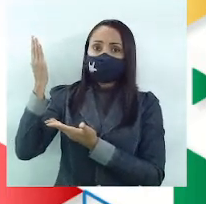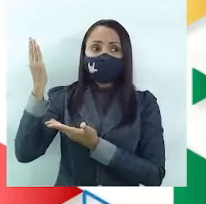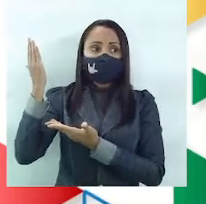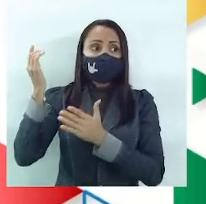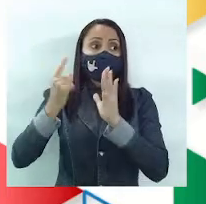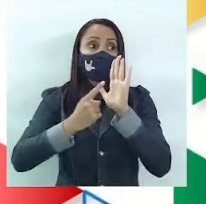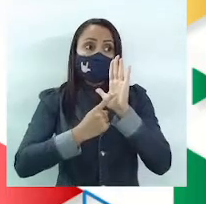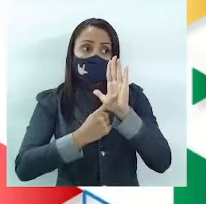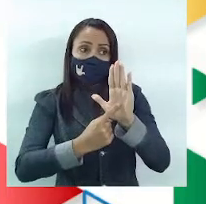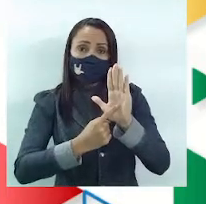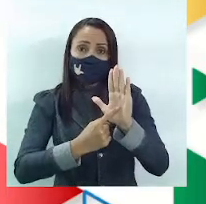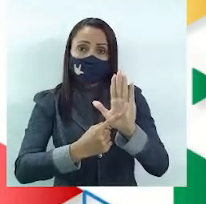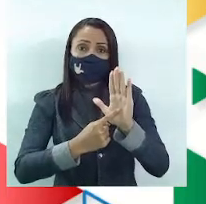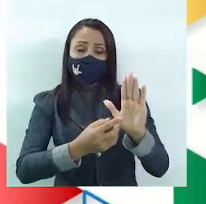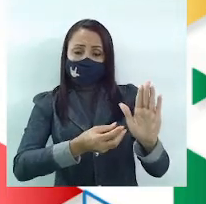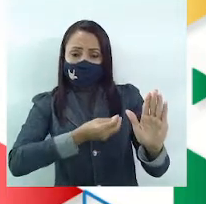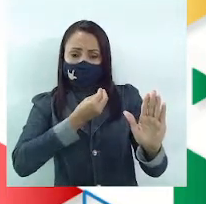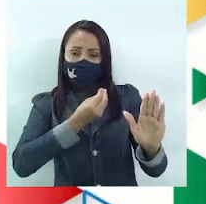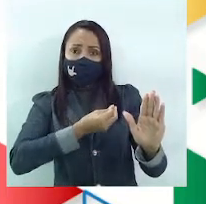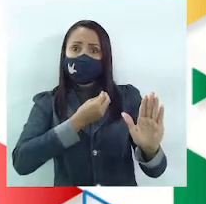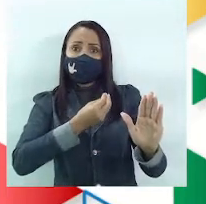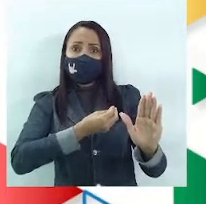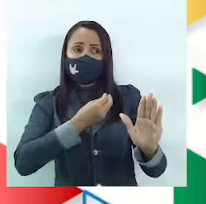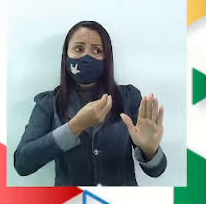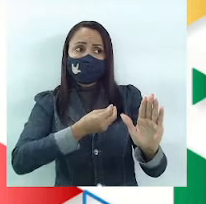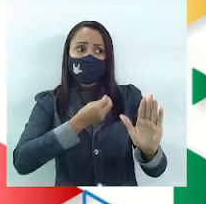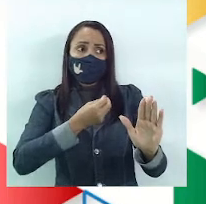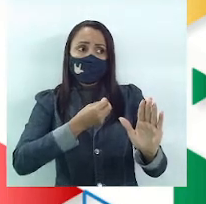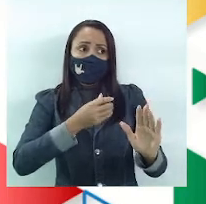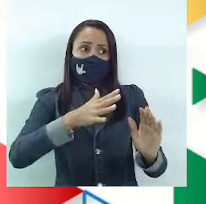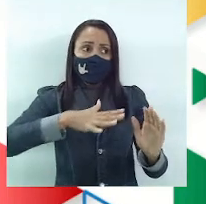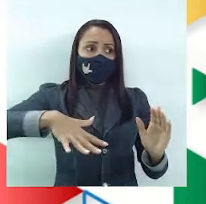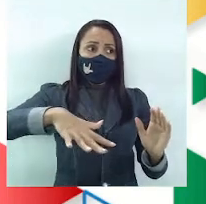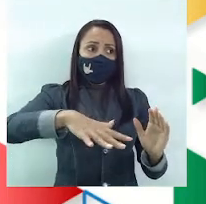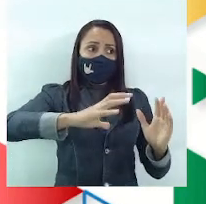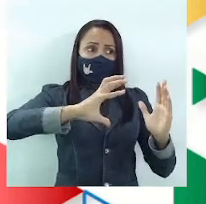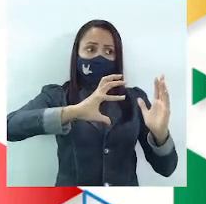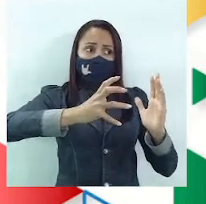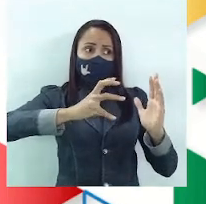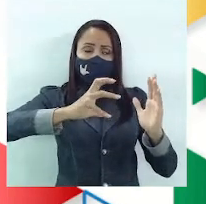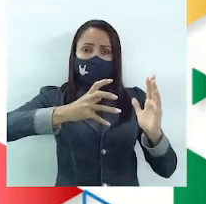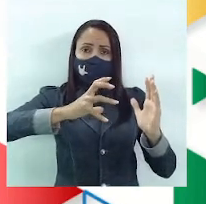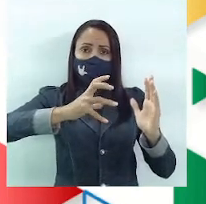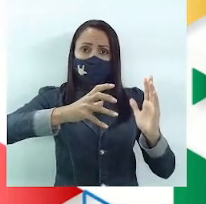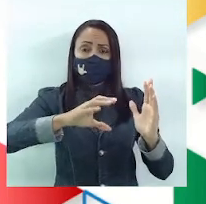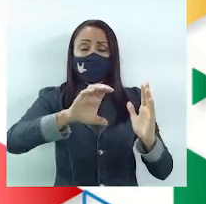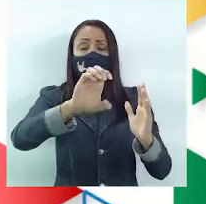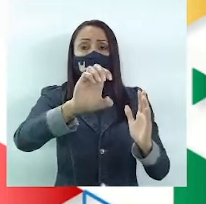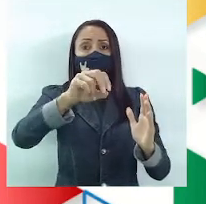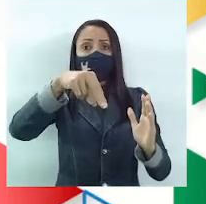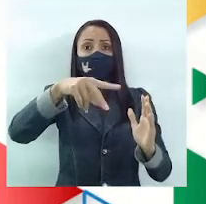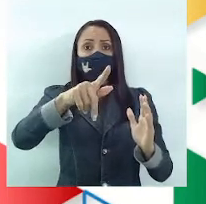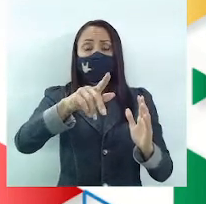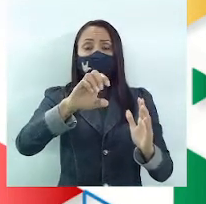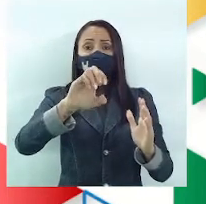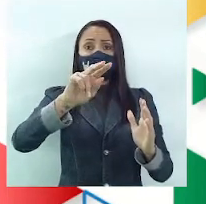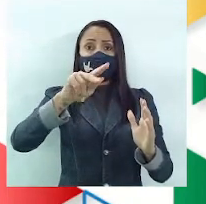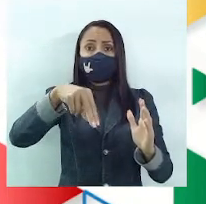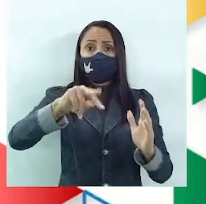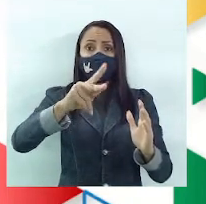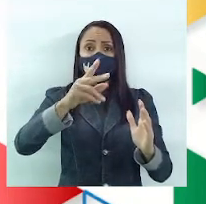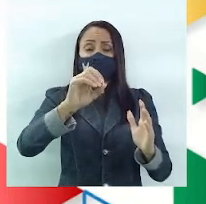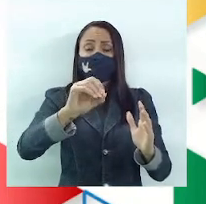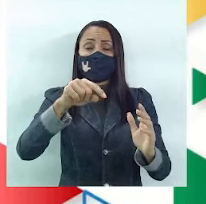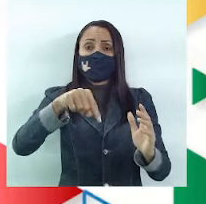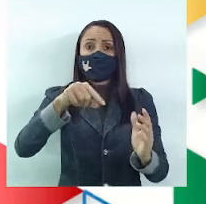pouco a questão da vida dos engenhos aqui em Pernambuco. Nós podemos ver ali, olha, um engenho, isso é Pernambuco, não é isso? E embaixo